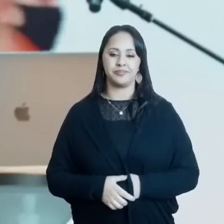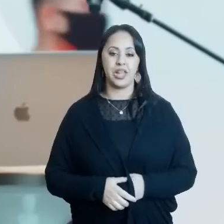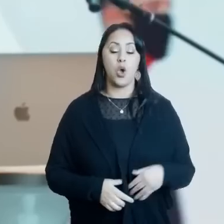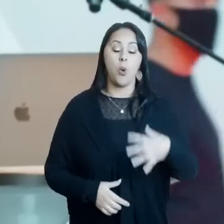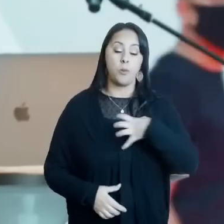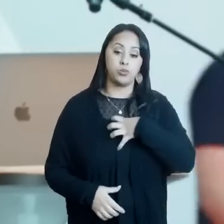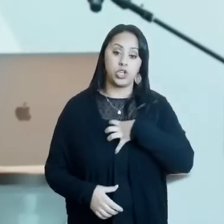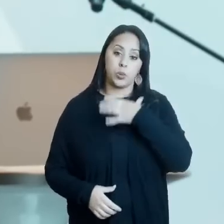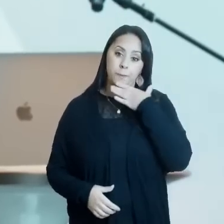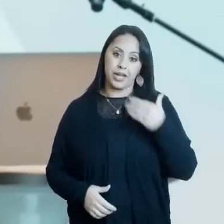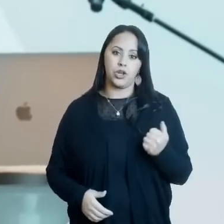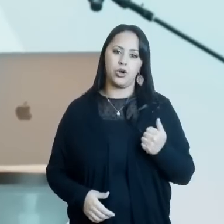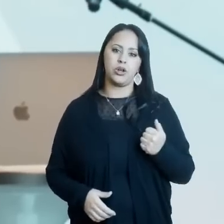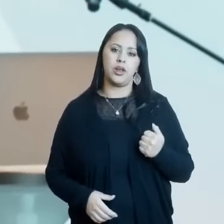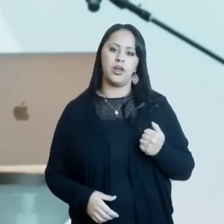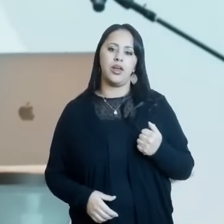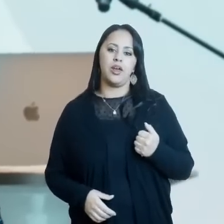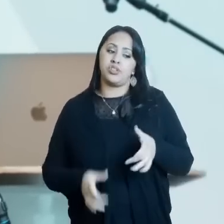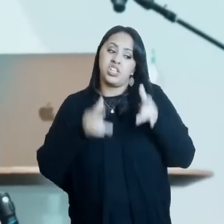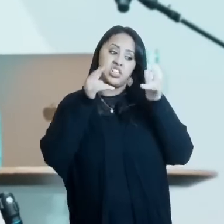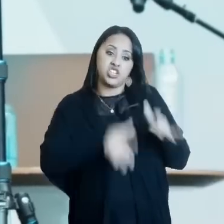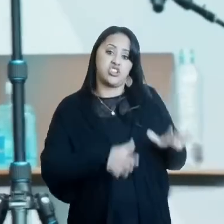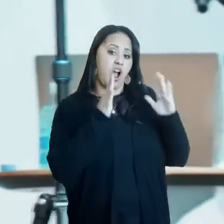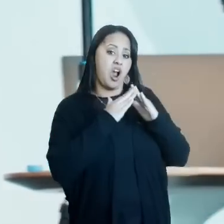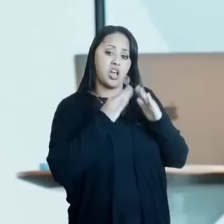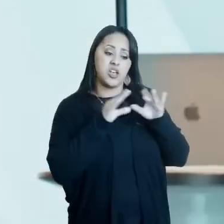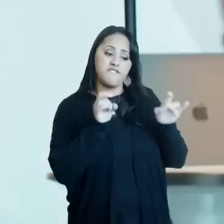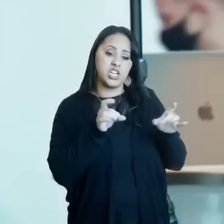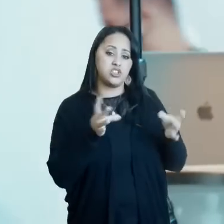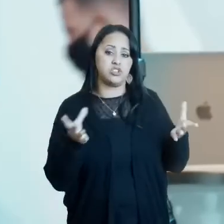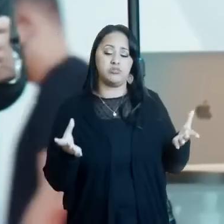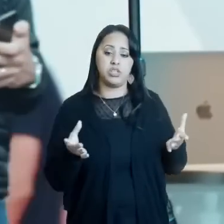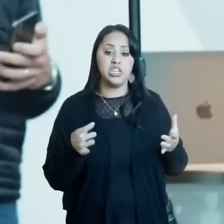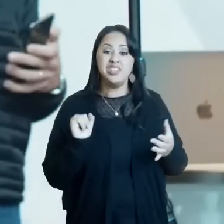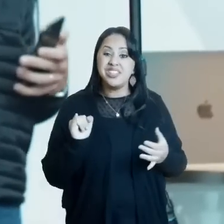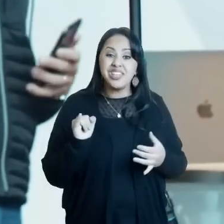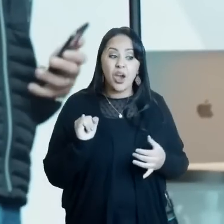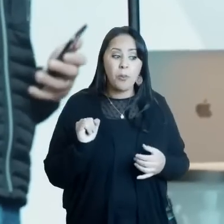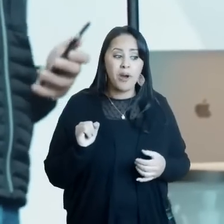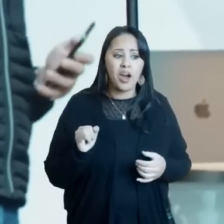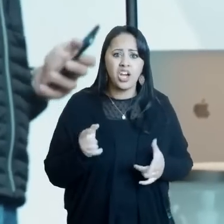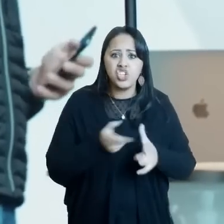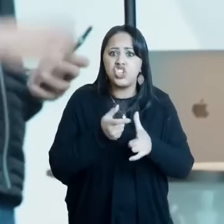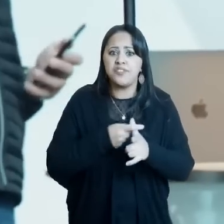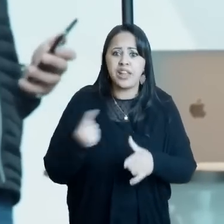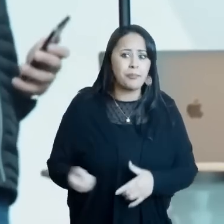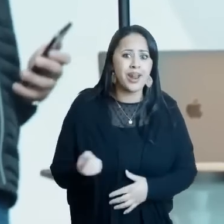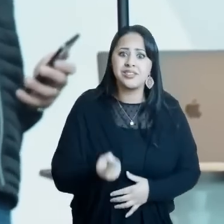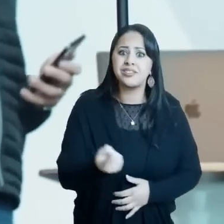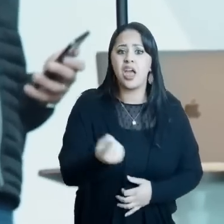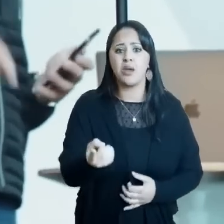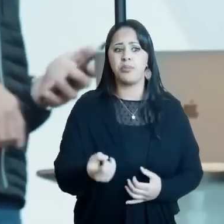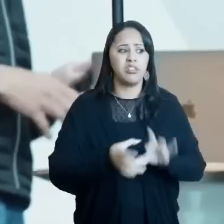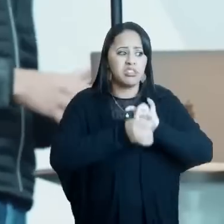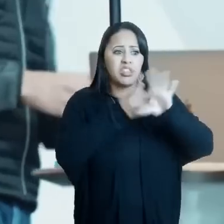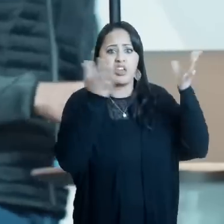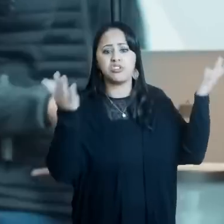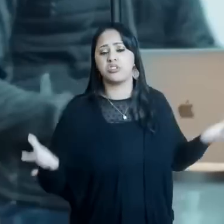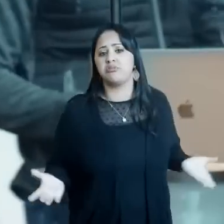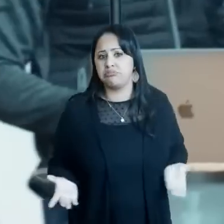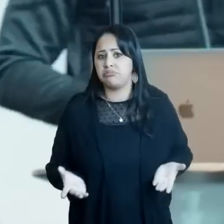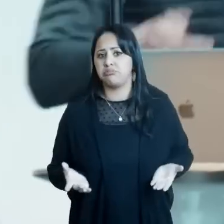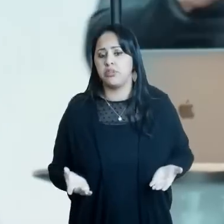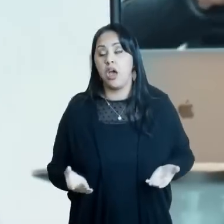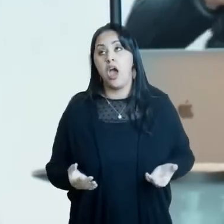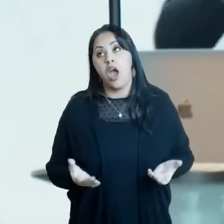A melhor maneira é você se desfazer do imóvel se ele não for necessário. Se é uma dívida eterna do imóvel, se você não precisa do imóvel, o jeito mais fácil é você vender ele. Ah, se